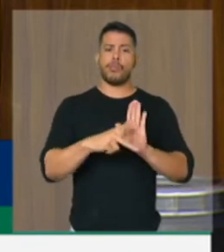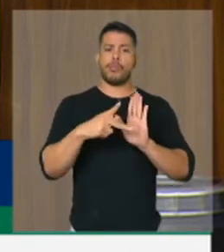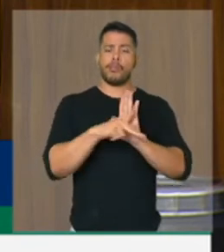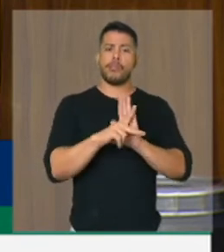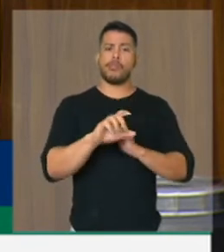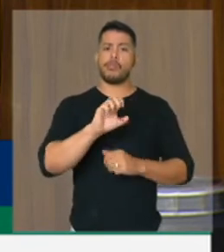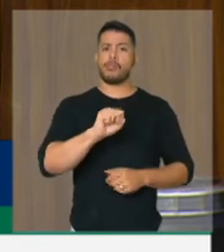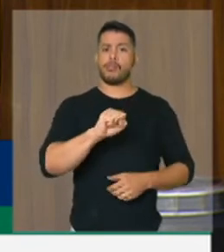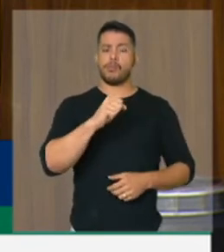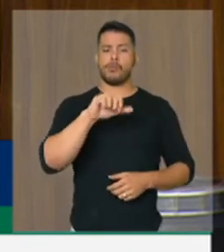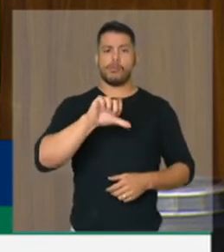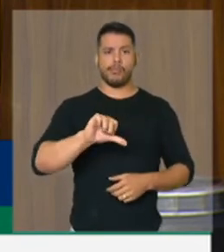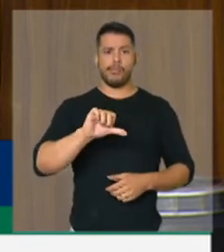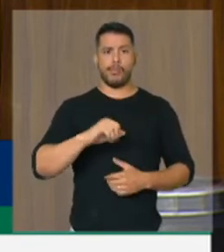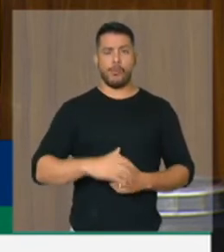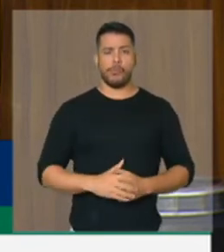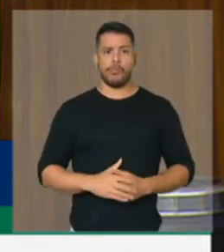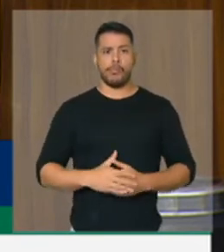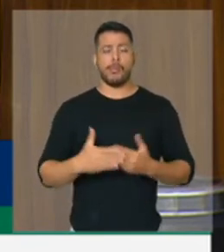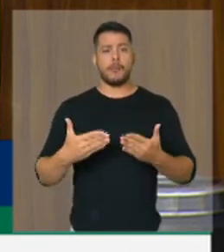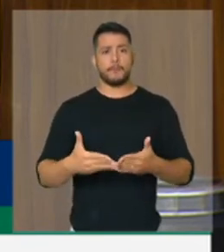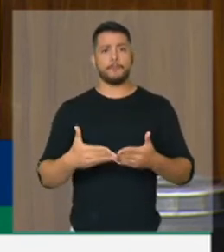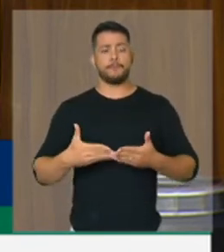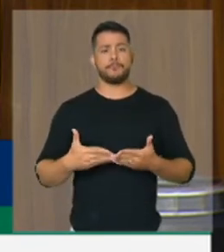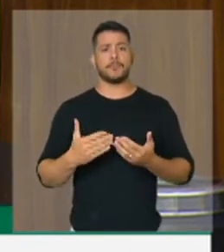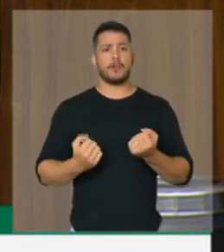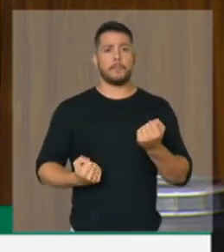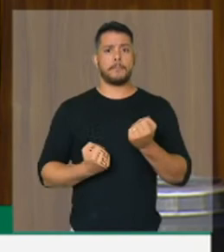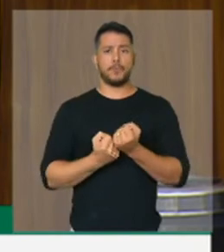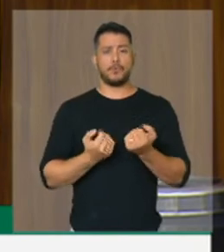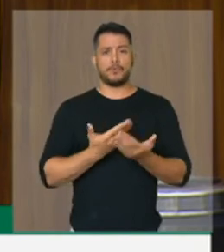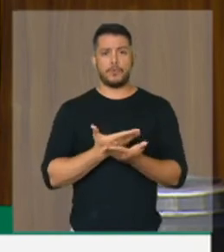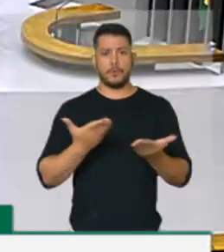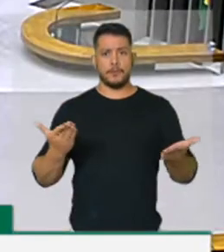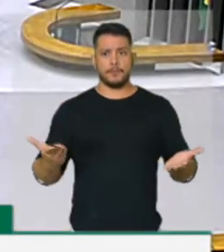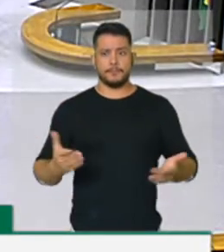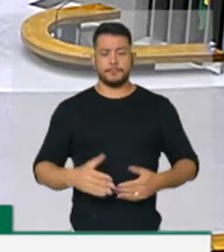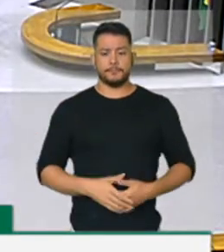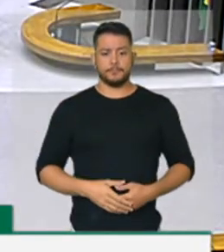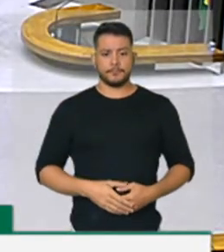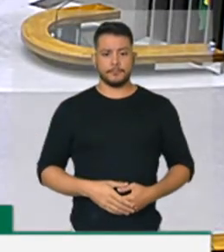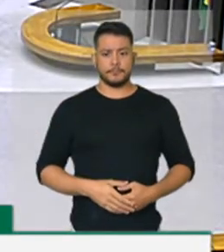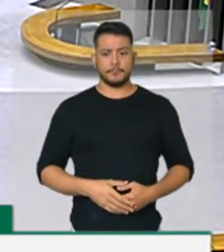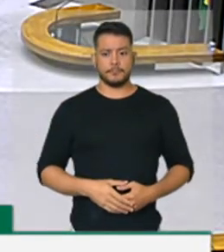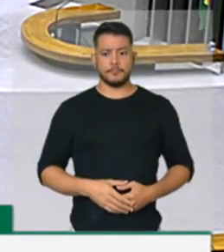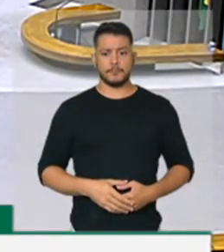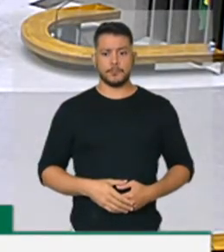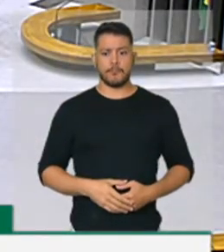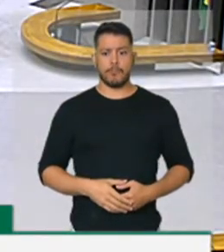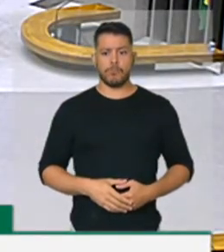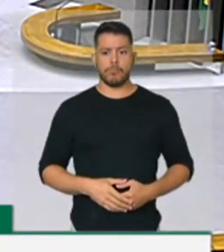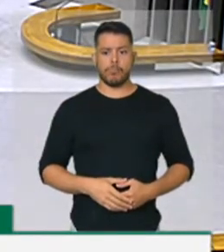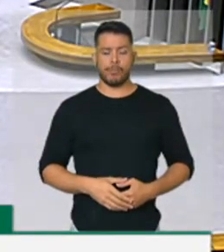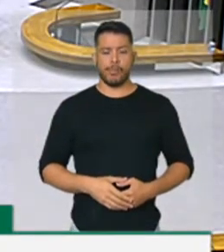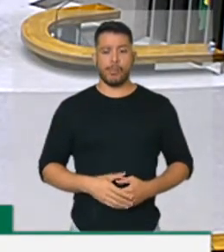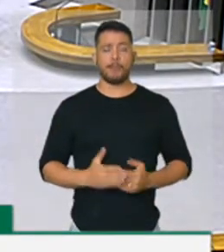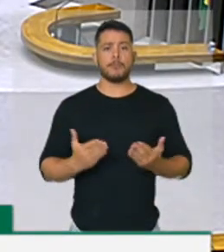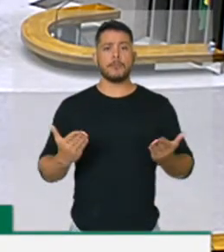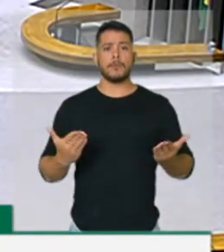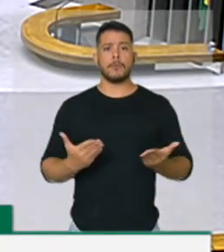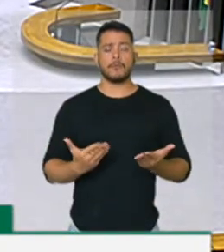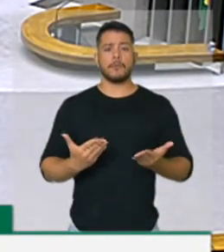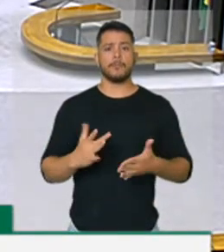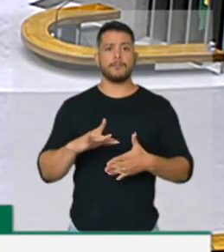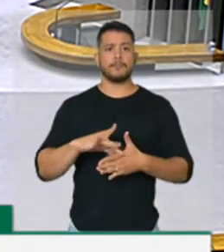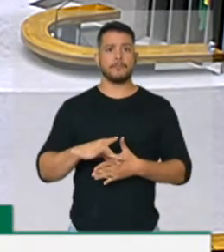2021. Peço o apoio a todos pela maioria. Muito obrigado, presidente. Obrigado, deputado. Convido a fazer uso da palavra o